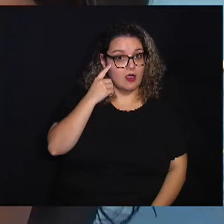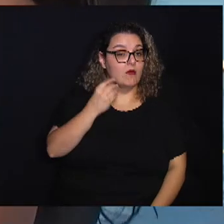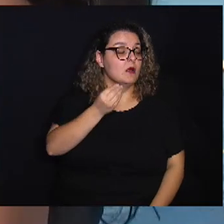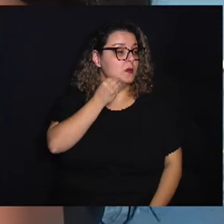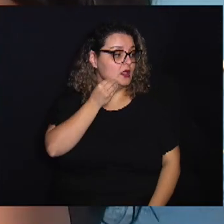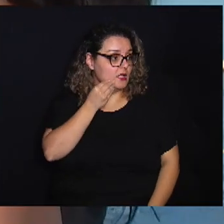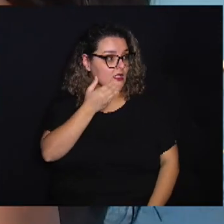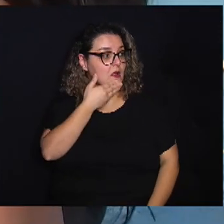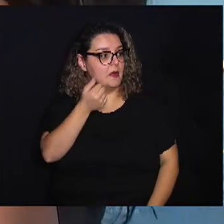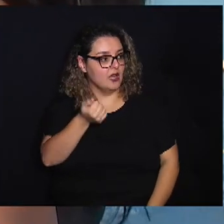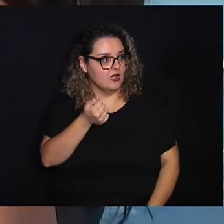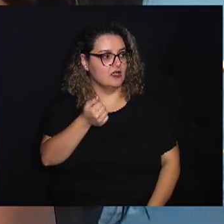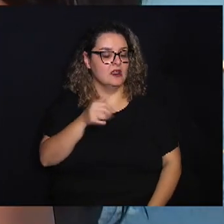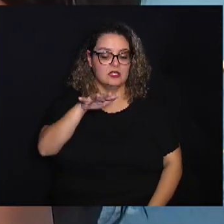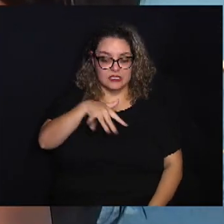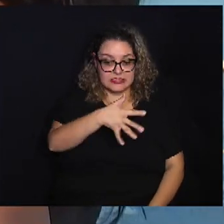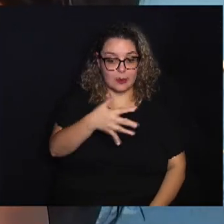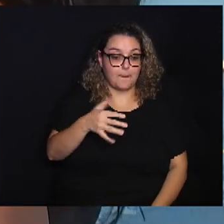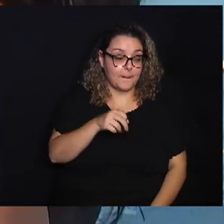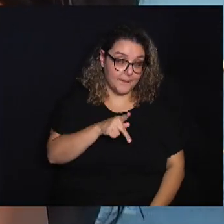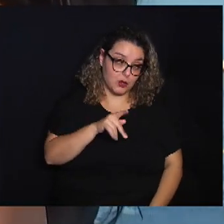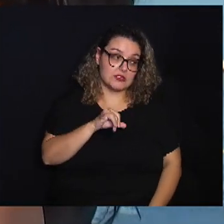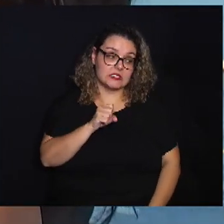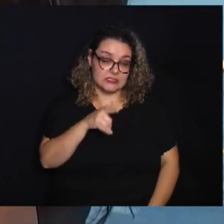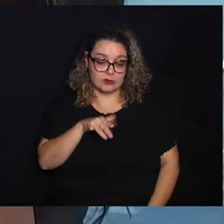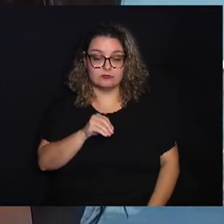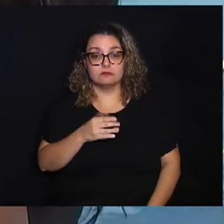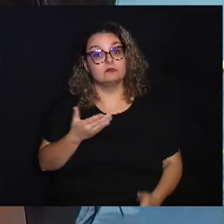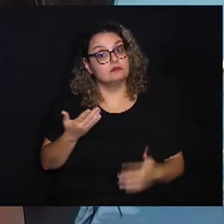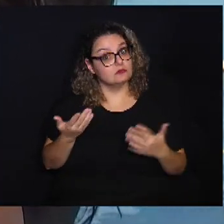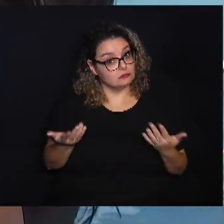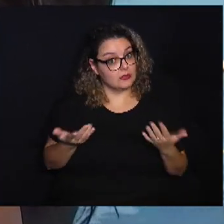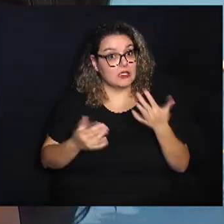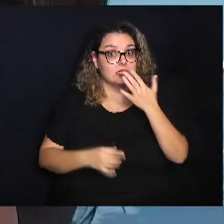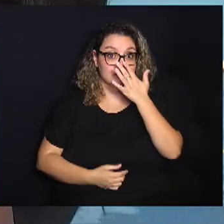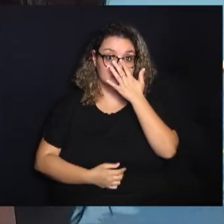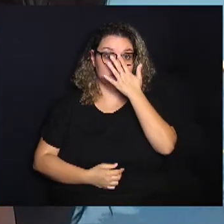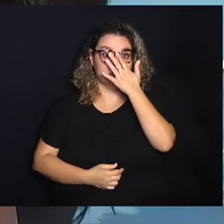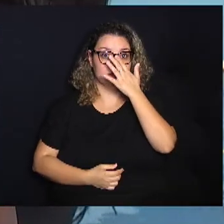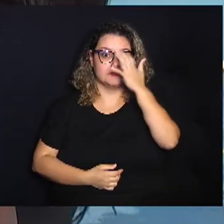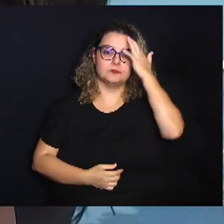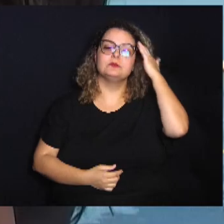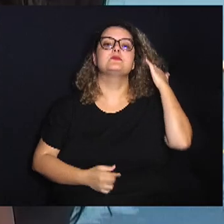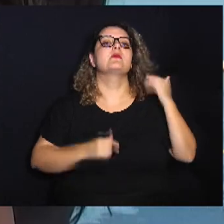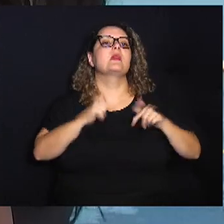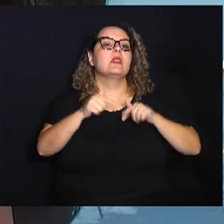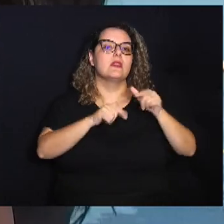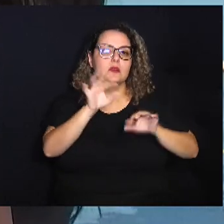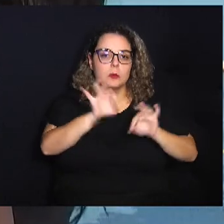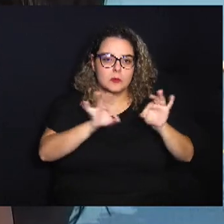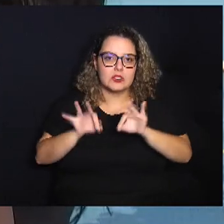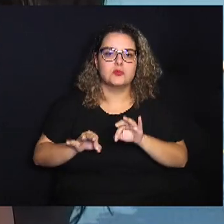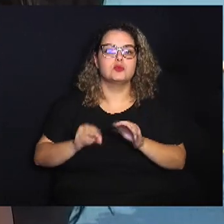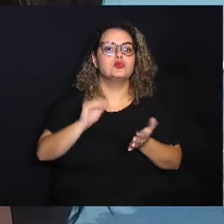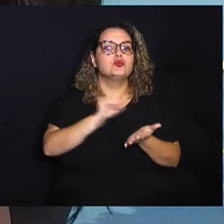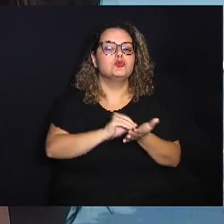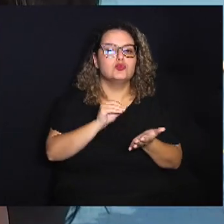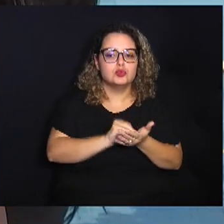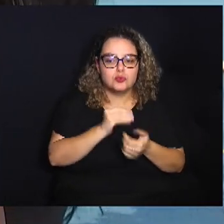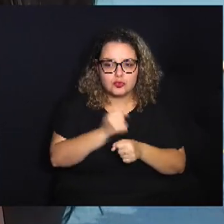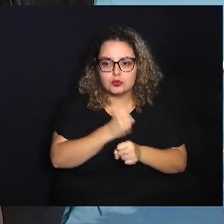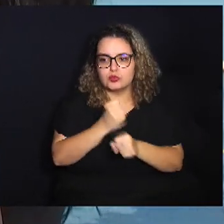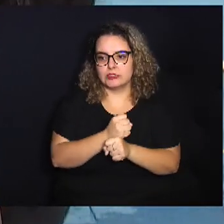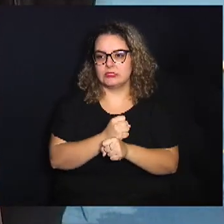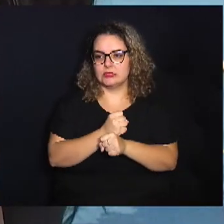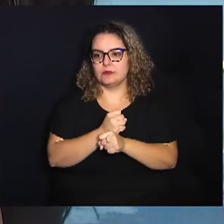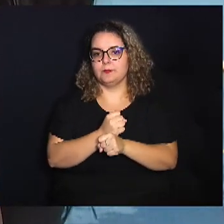a nossa colocação, mas foi algo que a gente trabalhou e planejou nos últimos anos. Então não chegou a